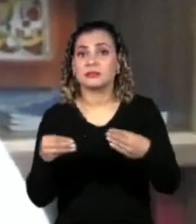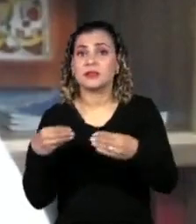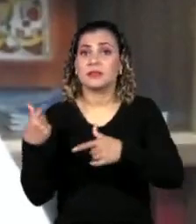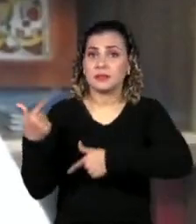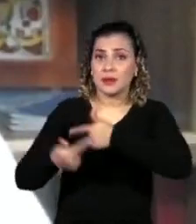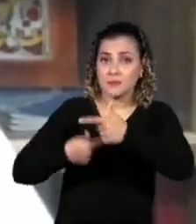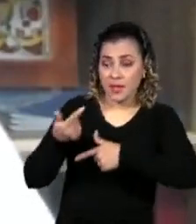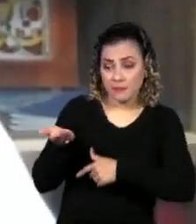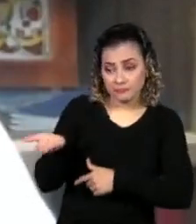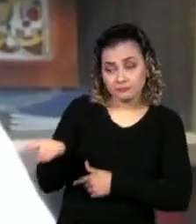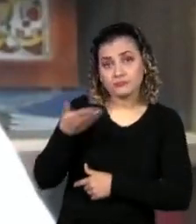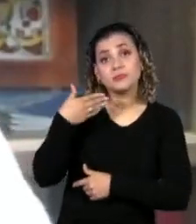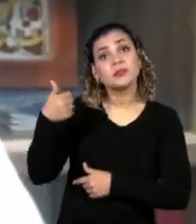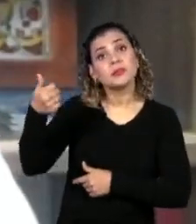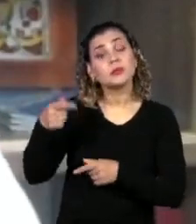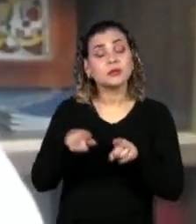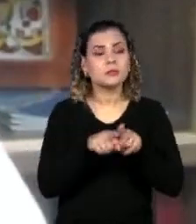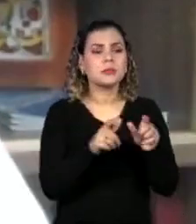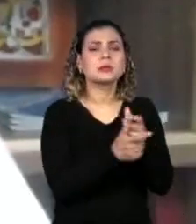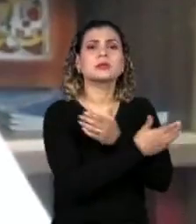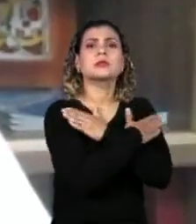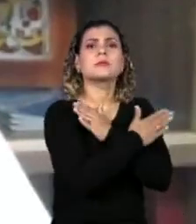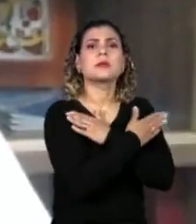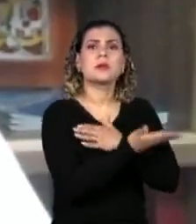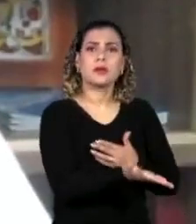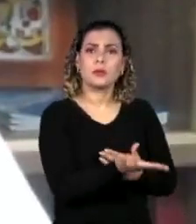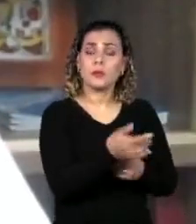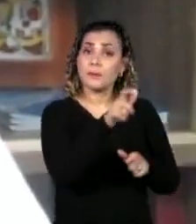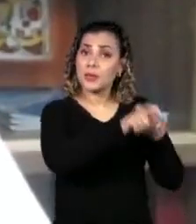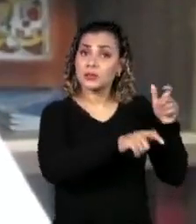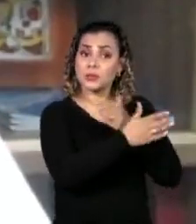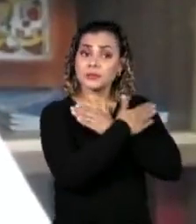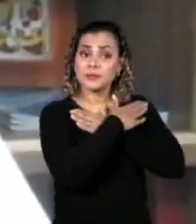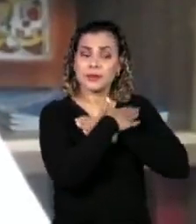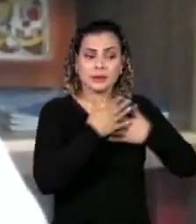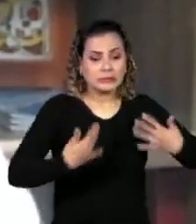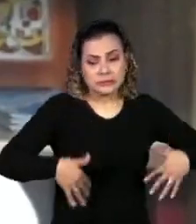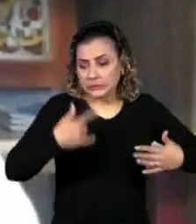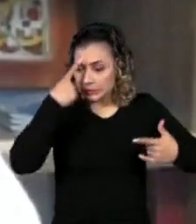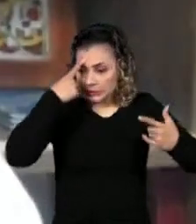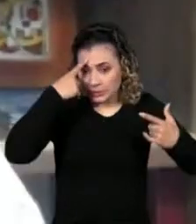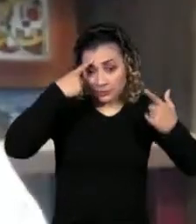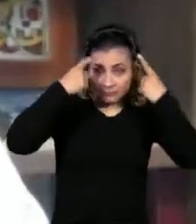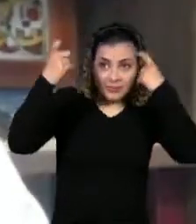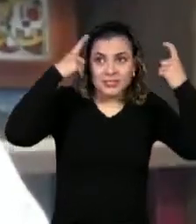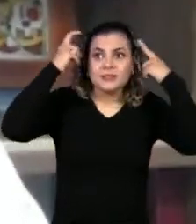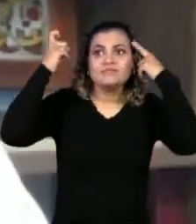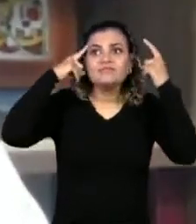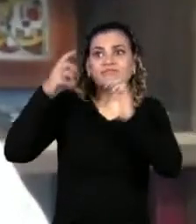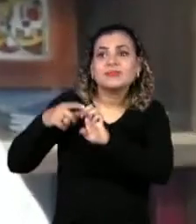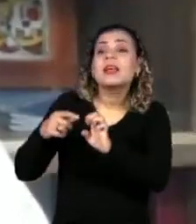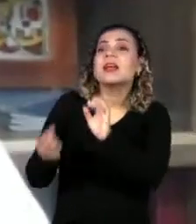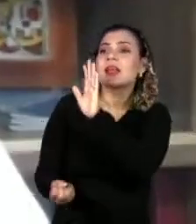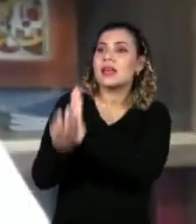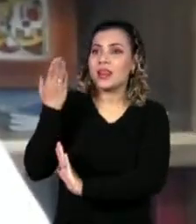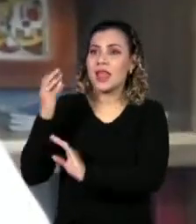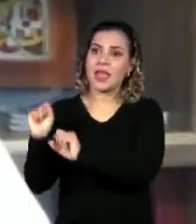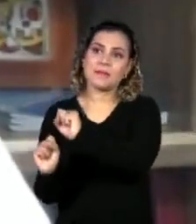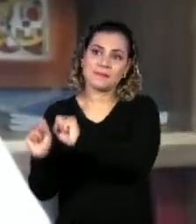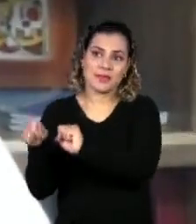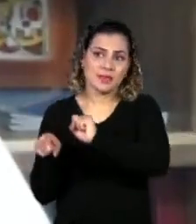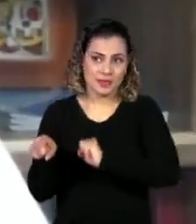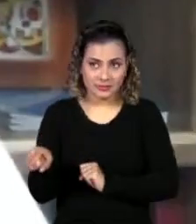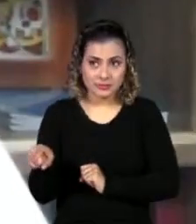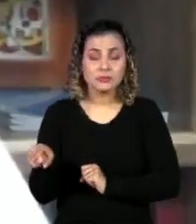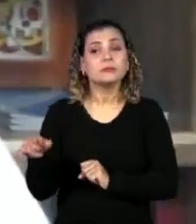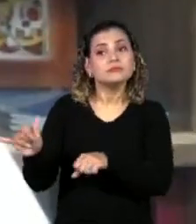trabalho e pelo desemprego. Pessoas que estão desempregadas acabam por abrirem negócios, né? Isso por então